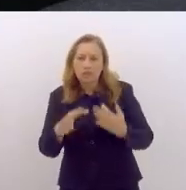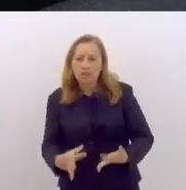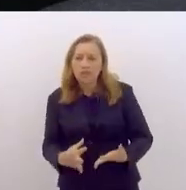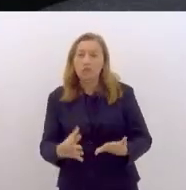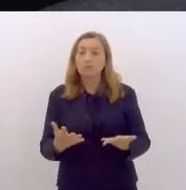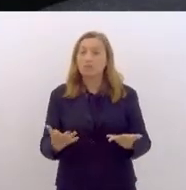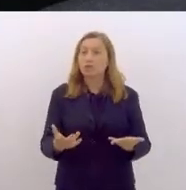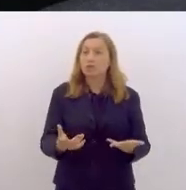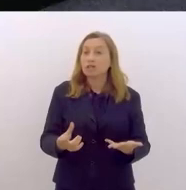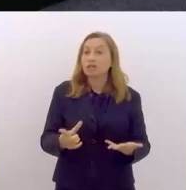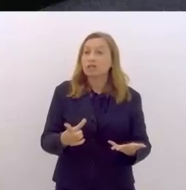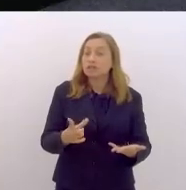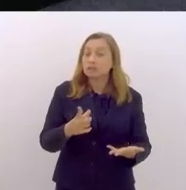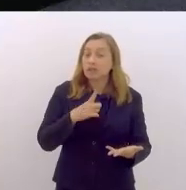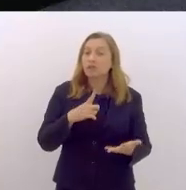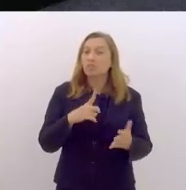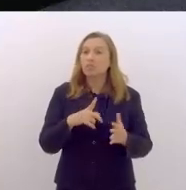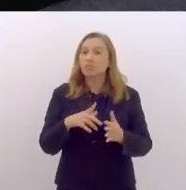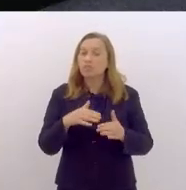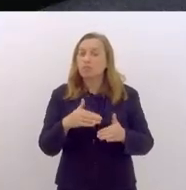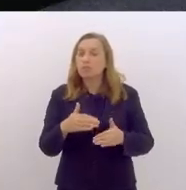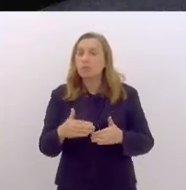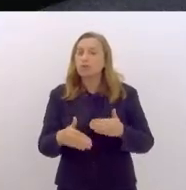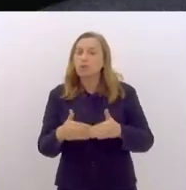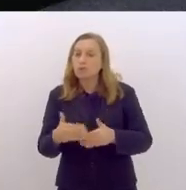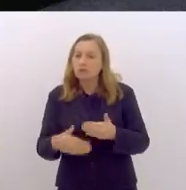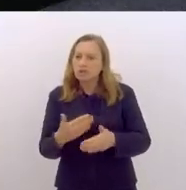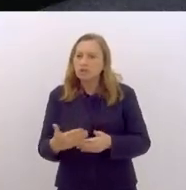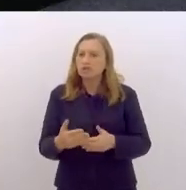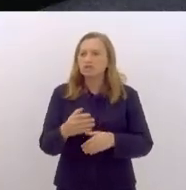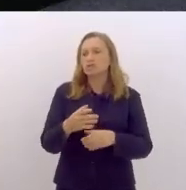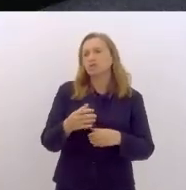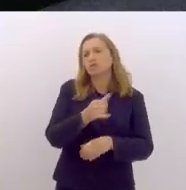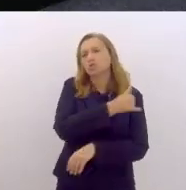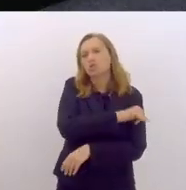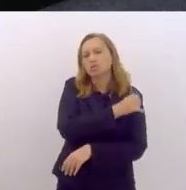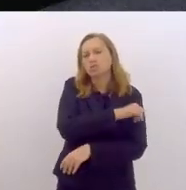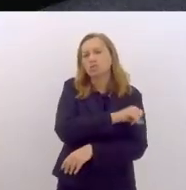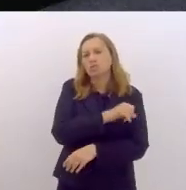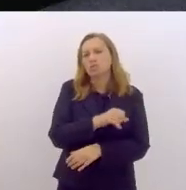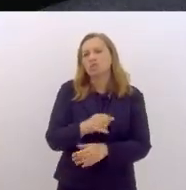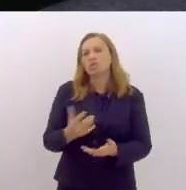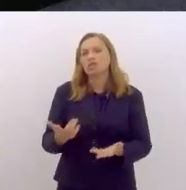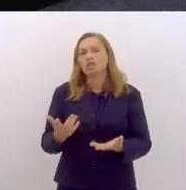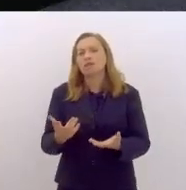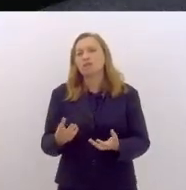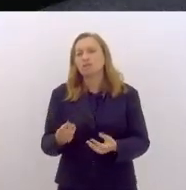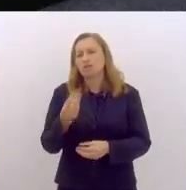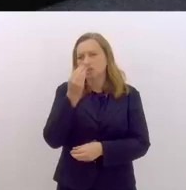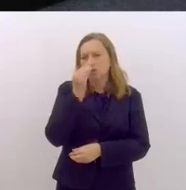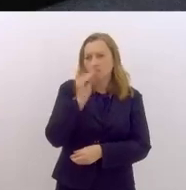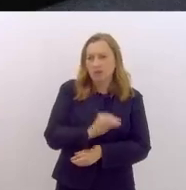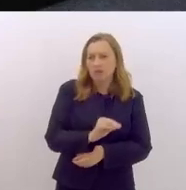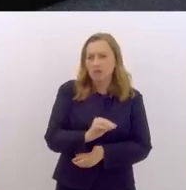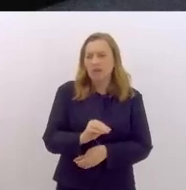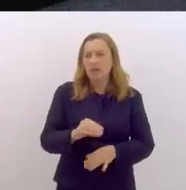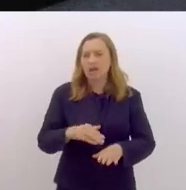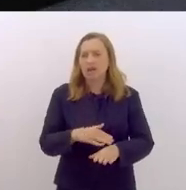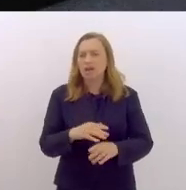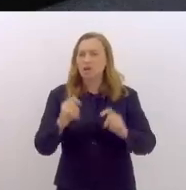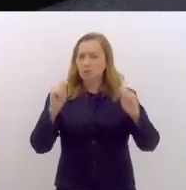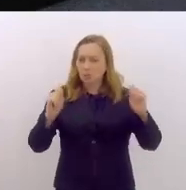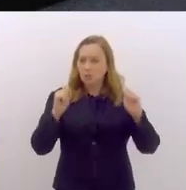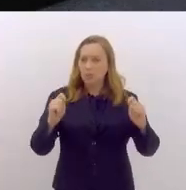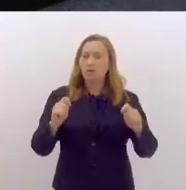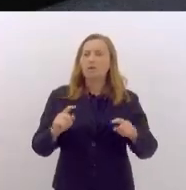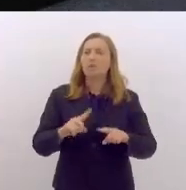contas, a gente tem um processo no Rio de Janeiro que tenta criminalizar as torcidas ao invés de trazer as